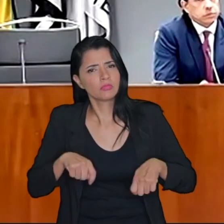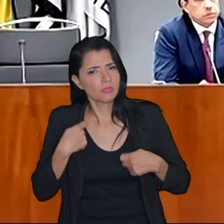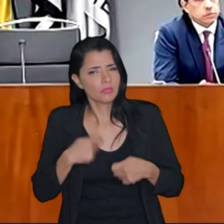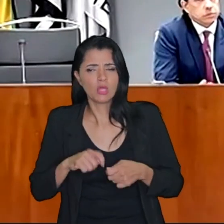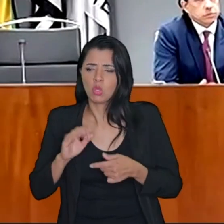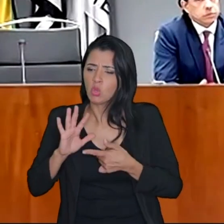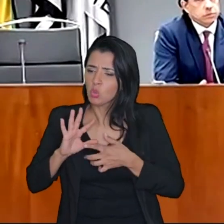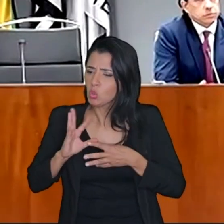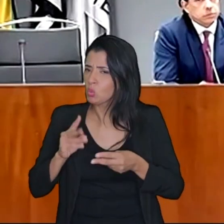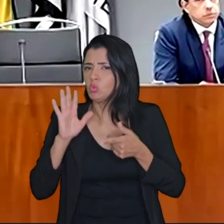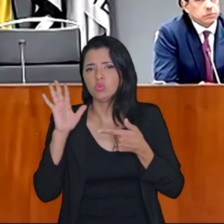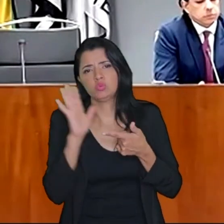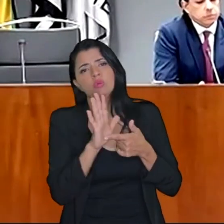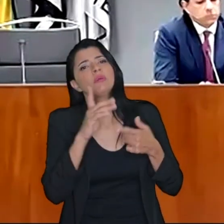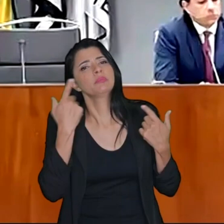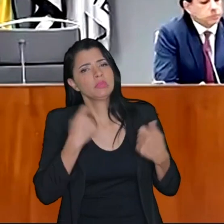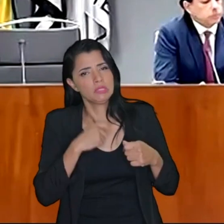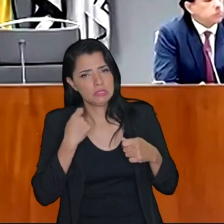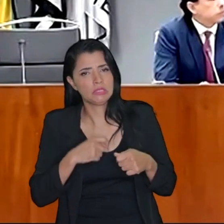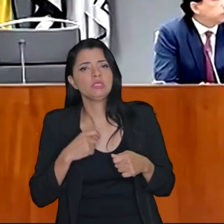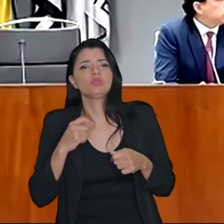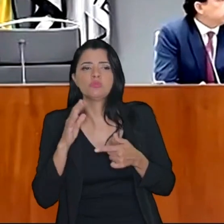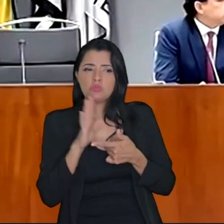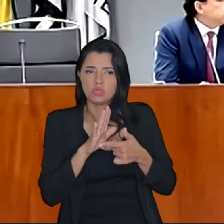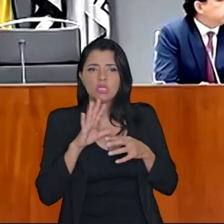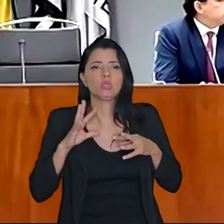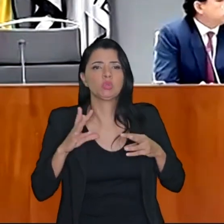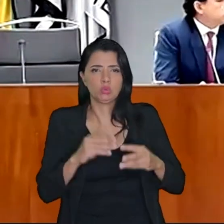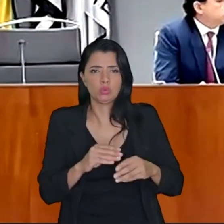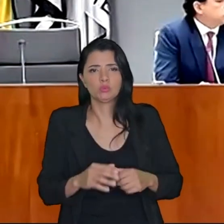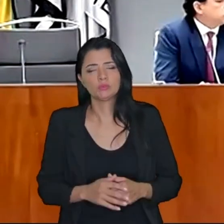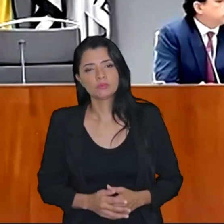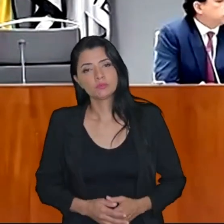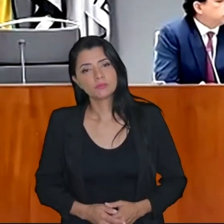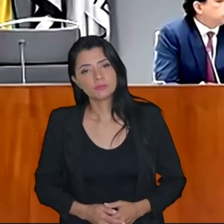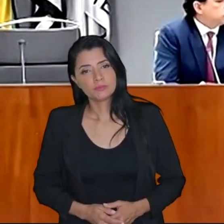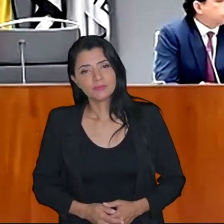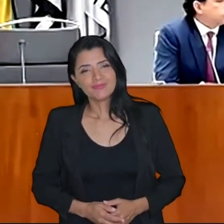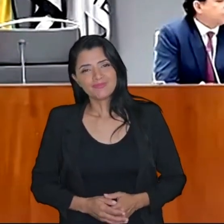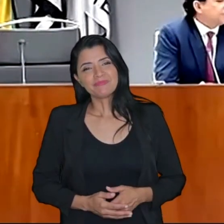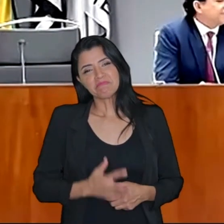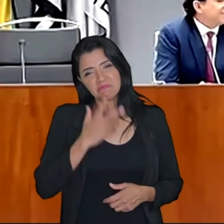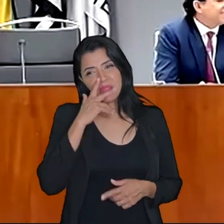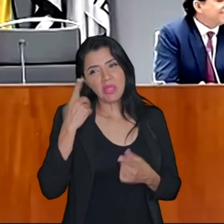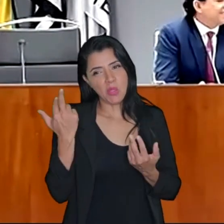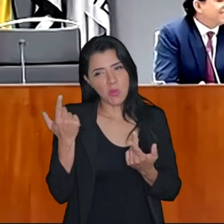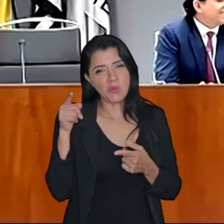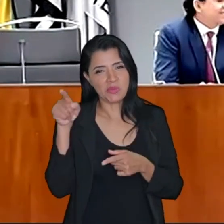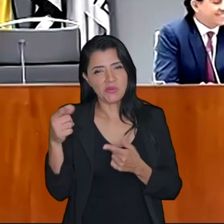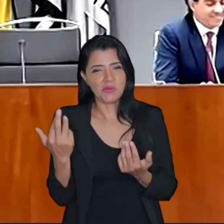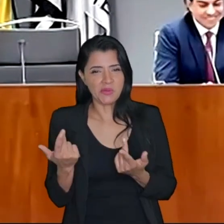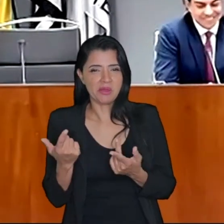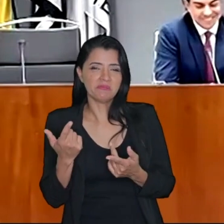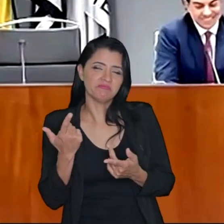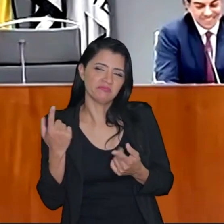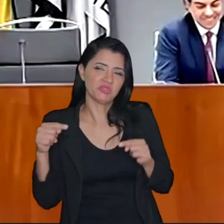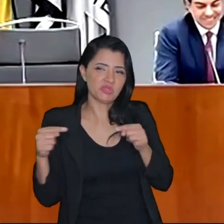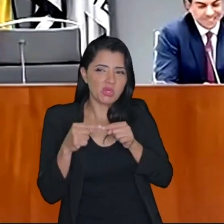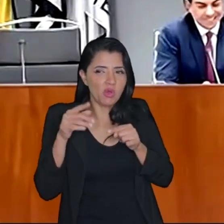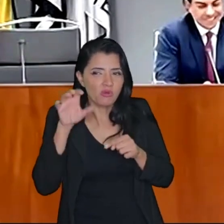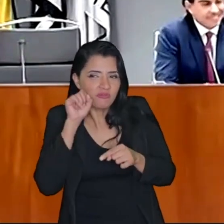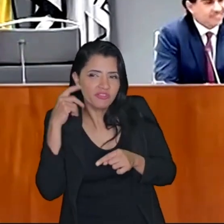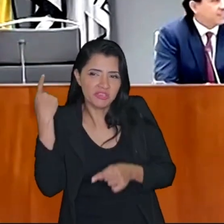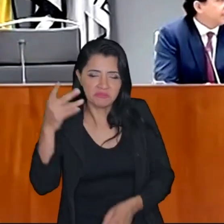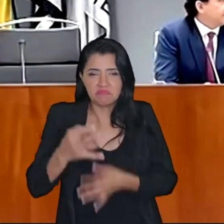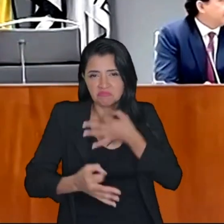ou seja, eu preciso apresentar as minhas cartas na mesa. Eu também pensava dessa maneira, mas eu queria ouvir o